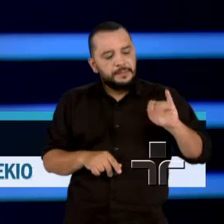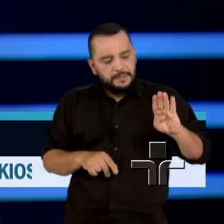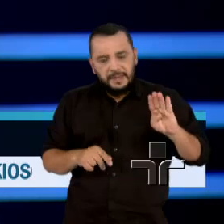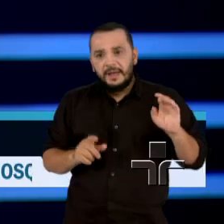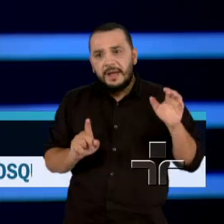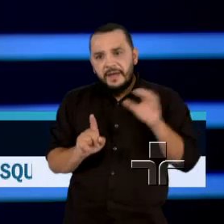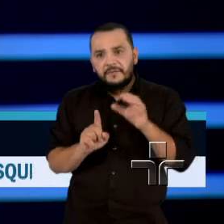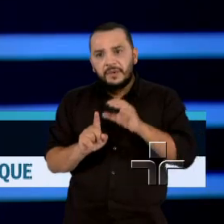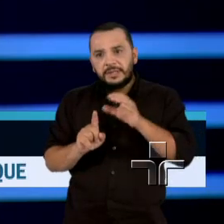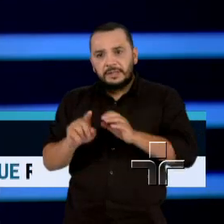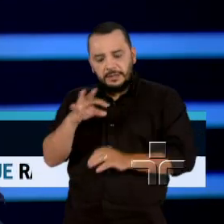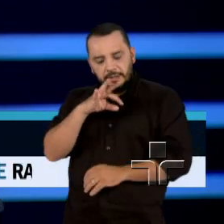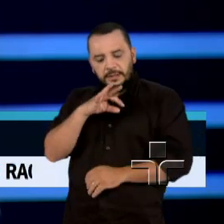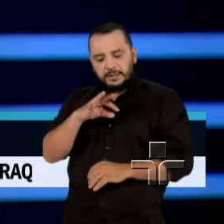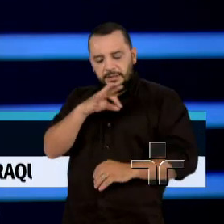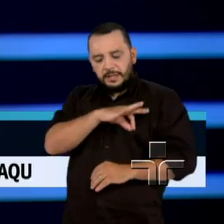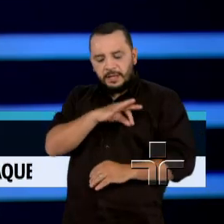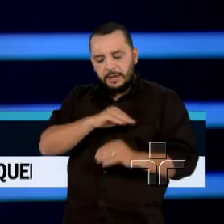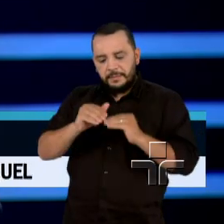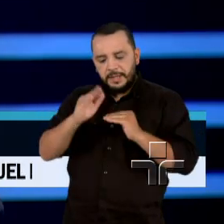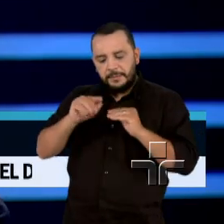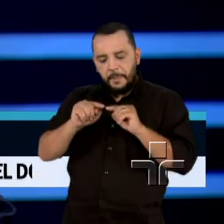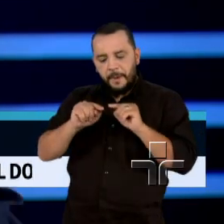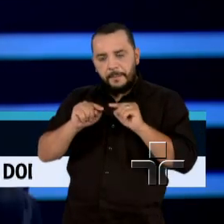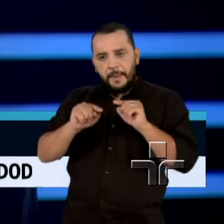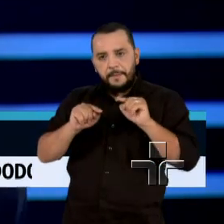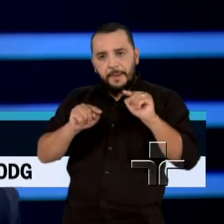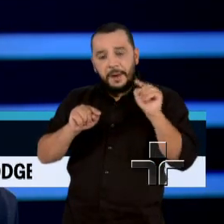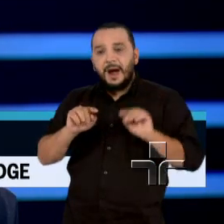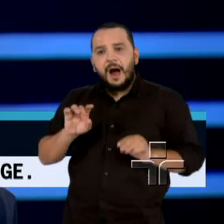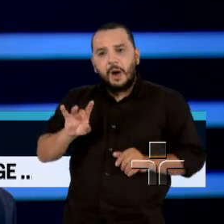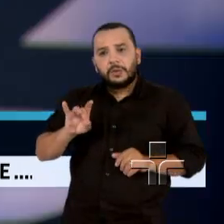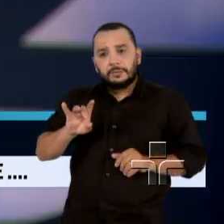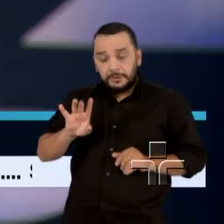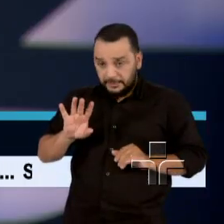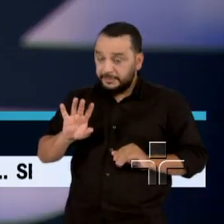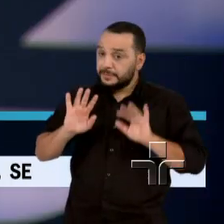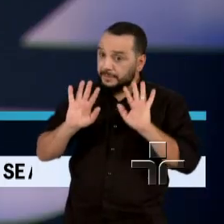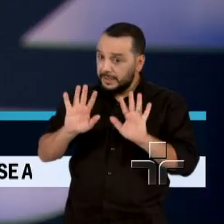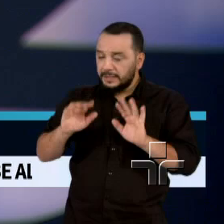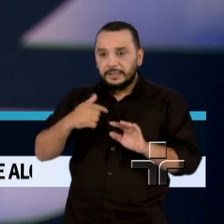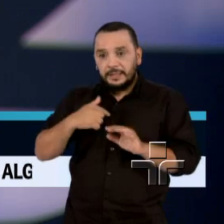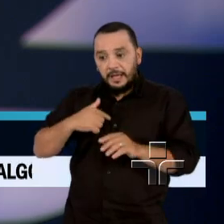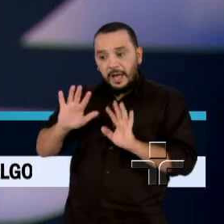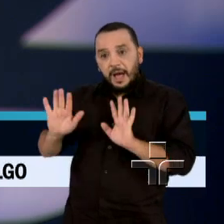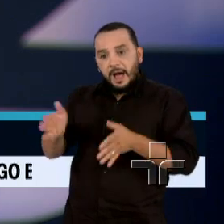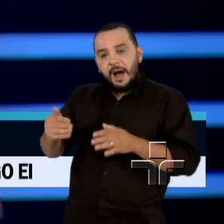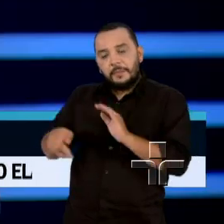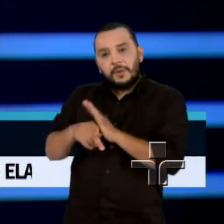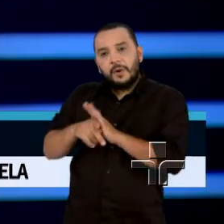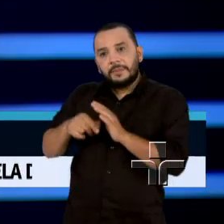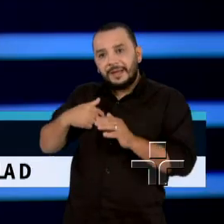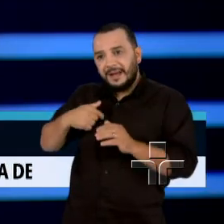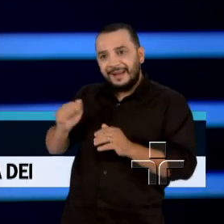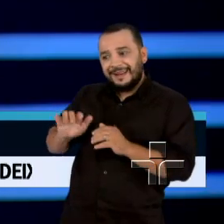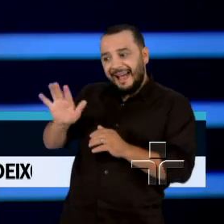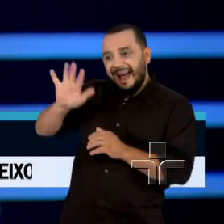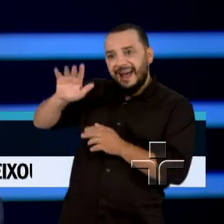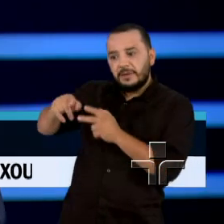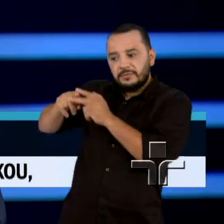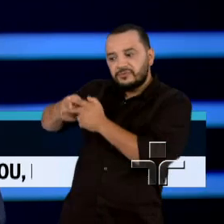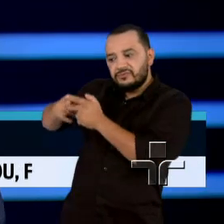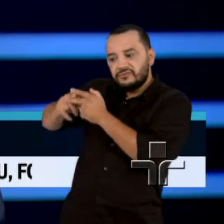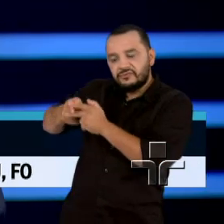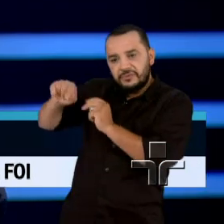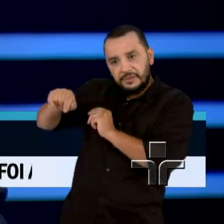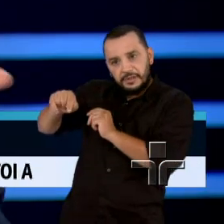dimensão. A discussão está sendo corrigir automaticamente apenas a dimensão inflacionária, mas não corrigir pelo